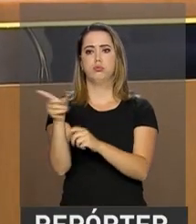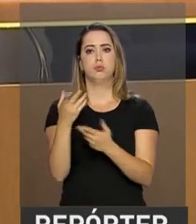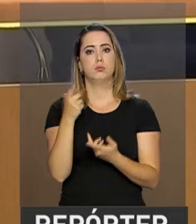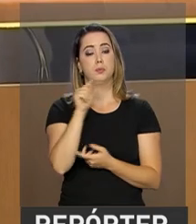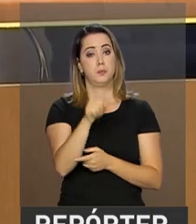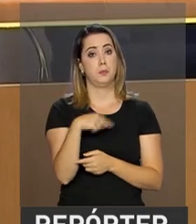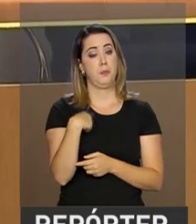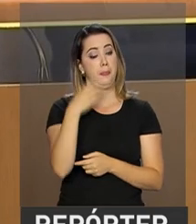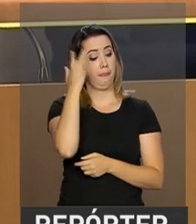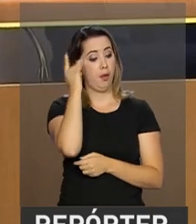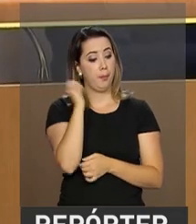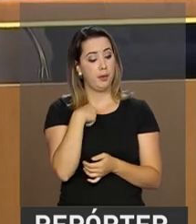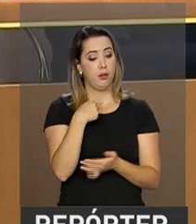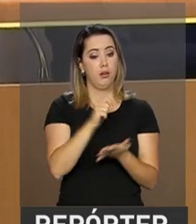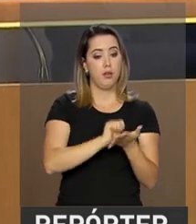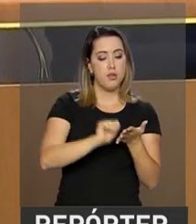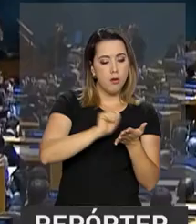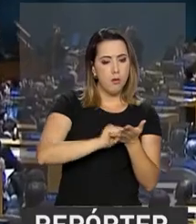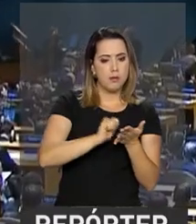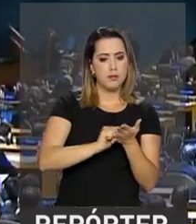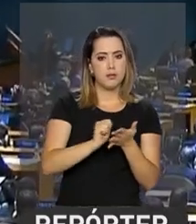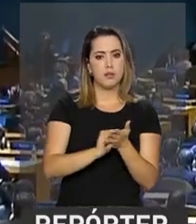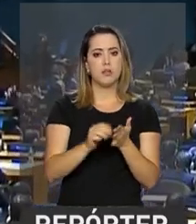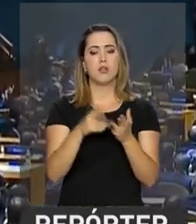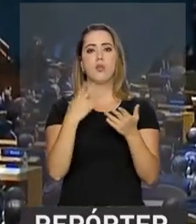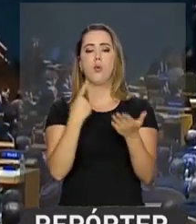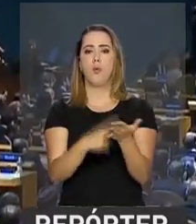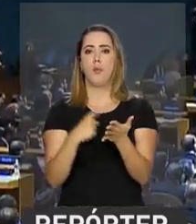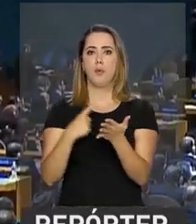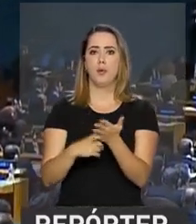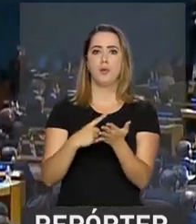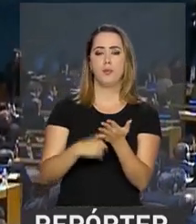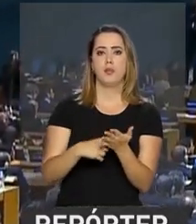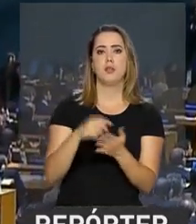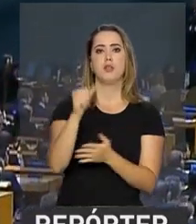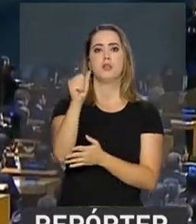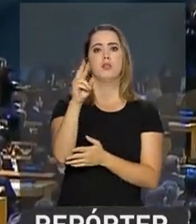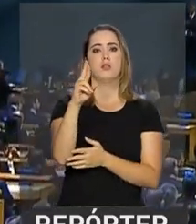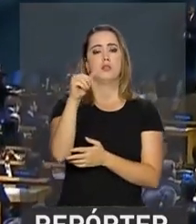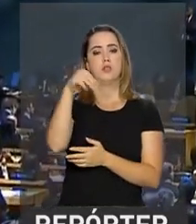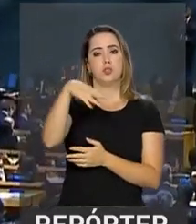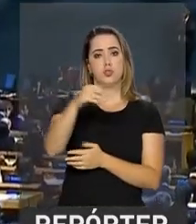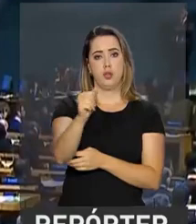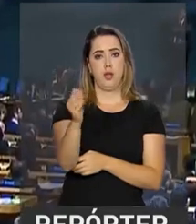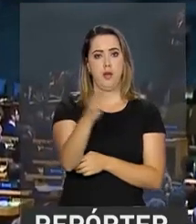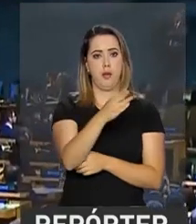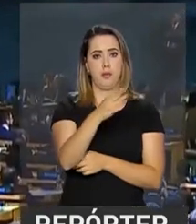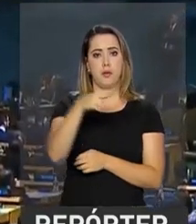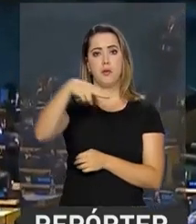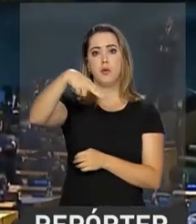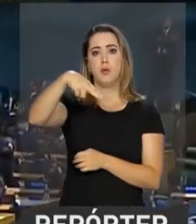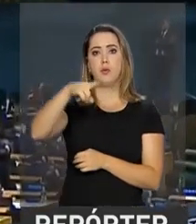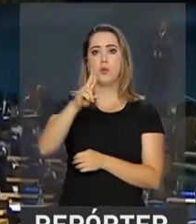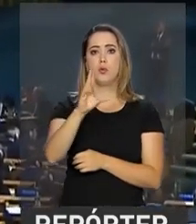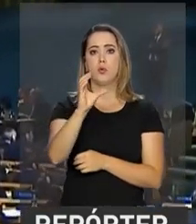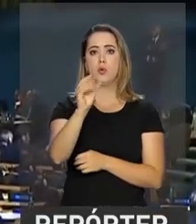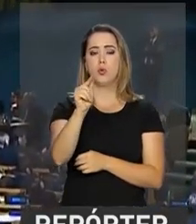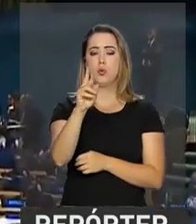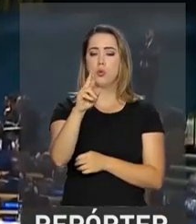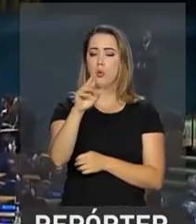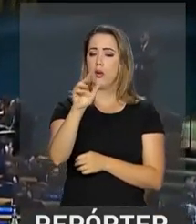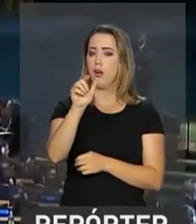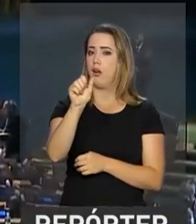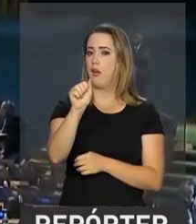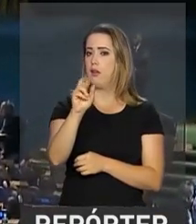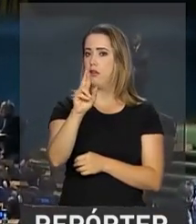sobre a Proibição de Armas Nucleares. O Brasil esteve entre os artífices do